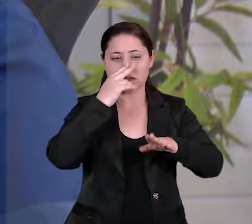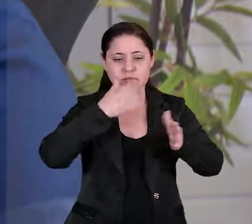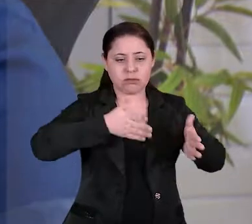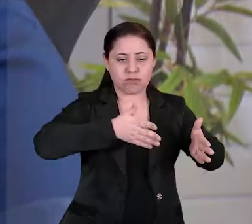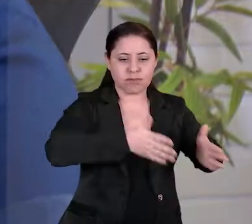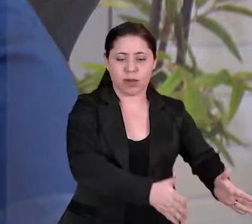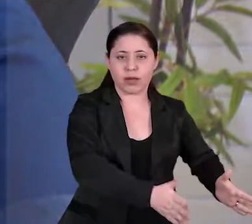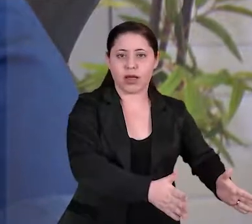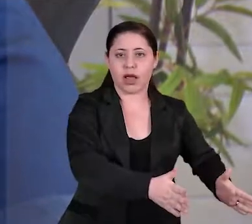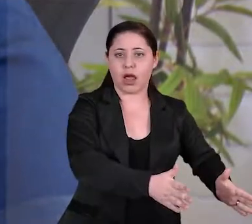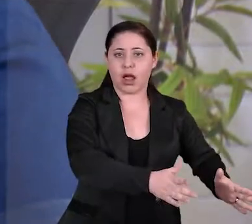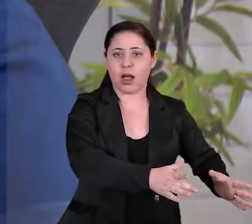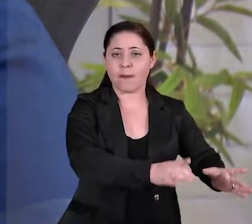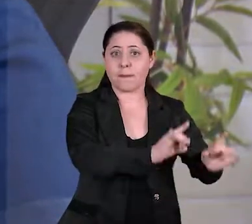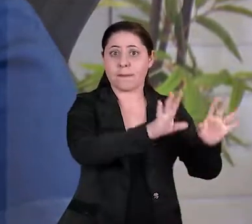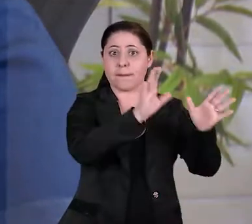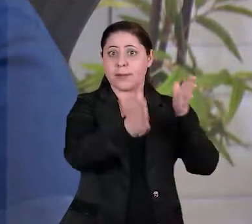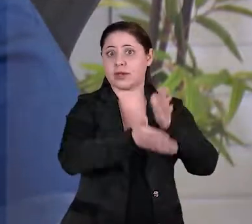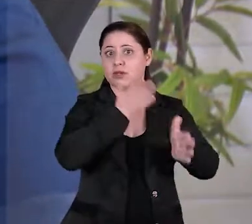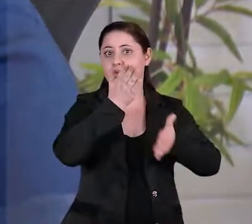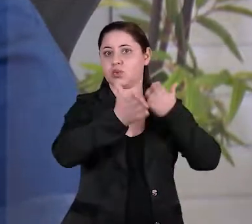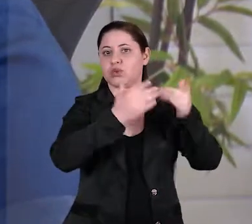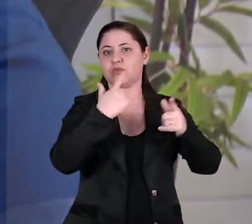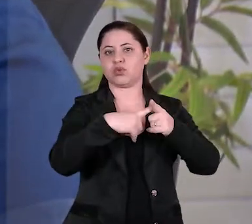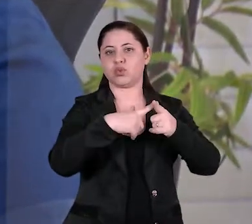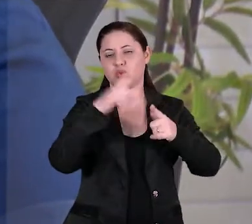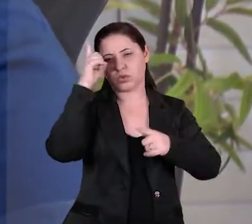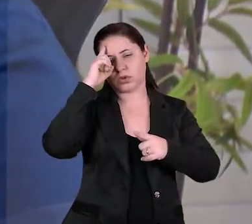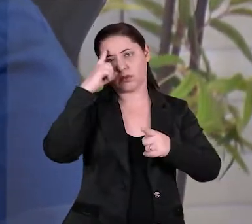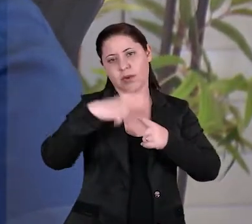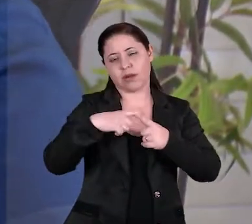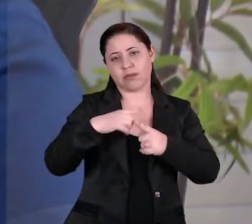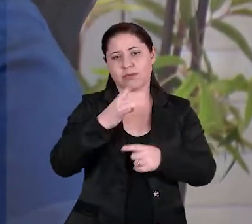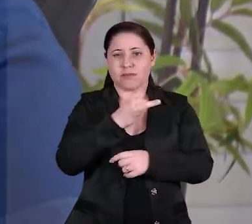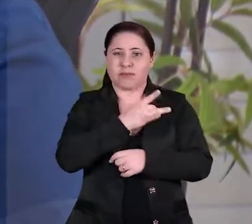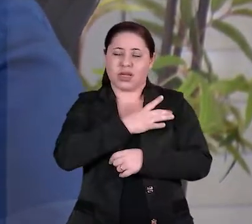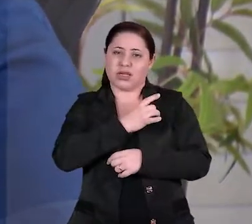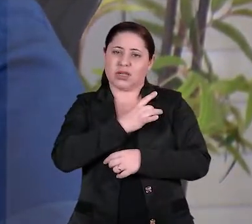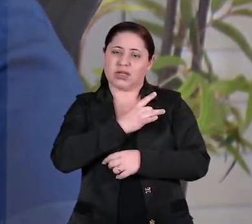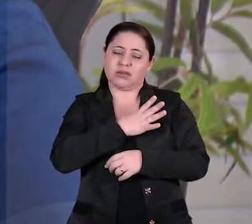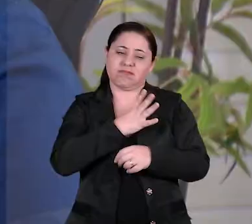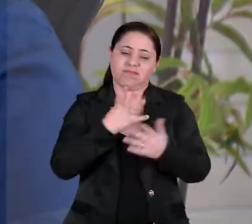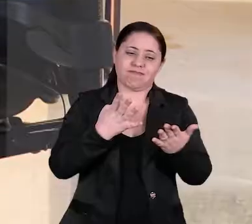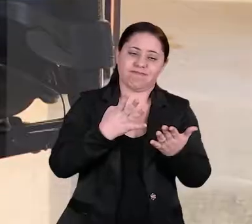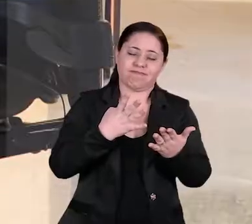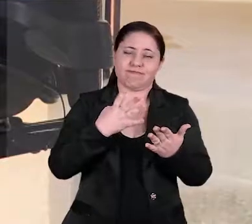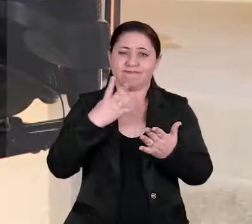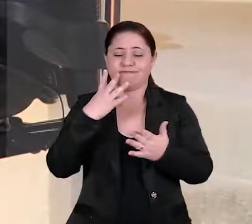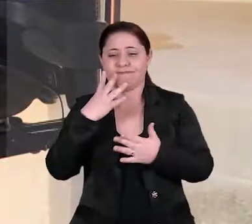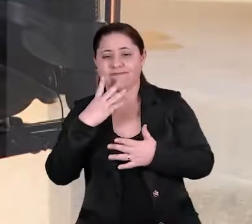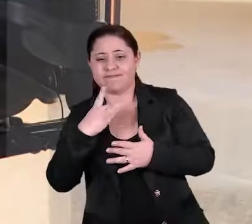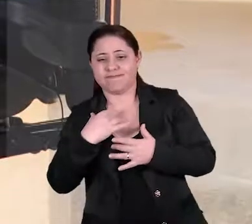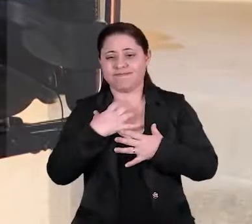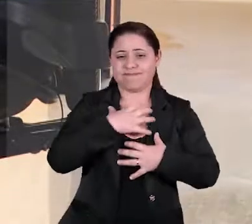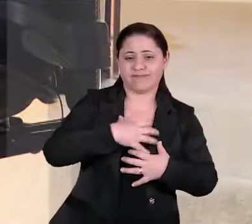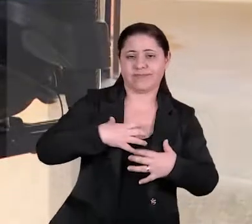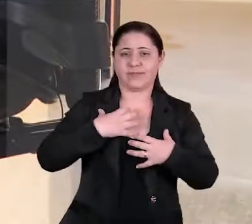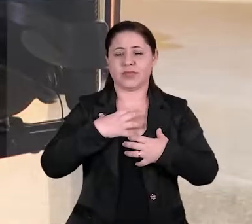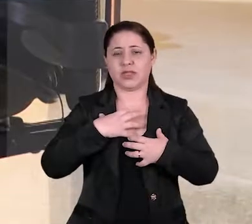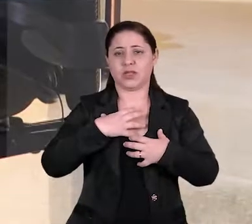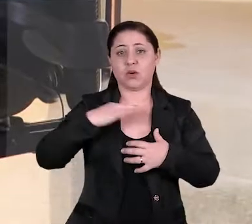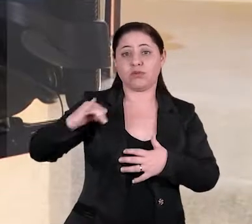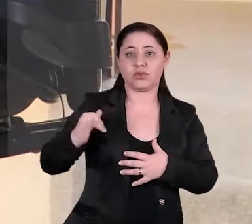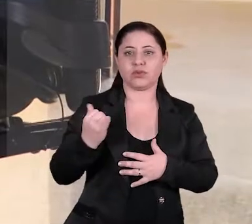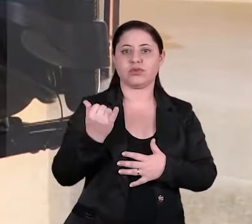os dias, por falta de informação. Então, por medo, por receio, por mitos, né? Então a gente acaba não